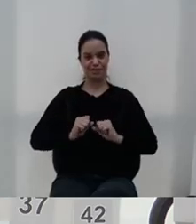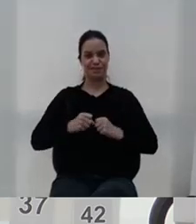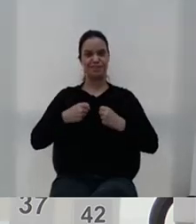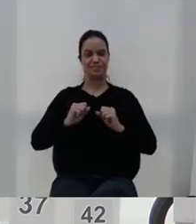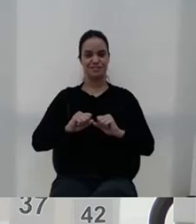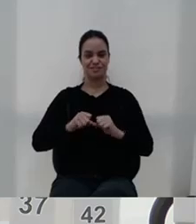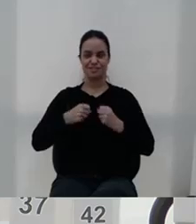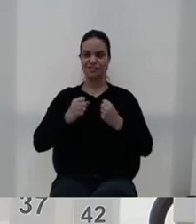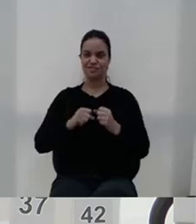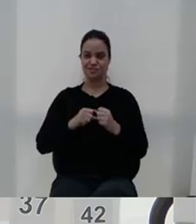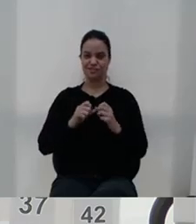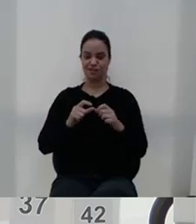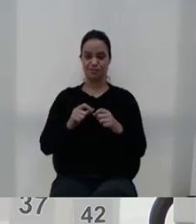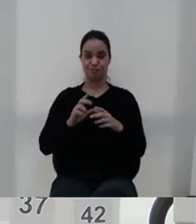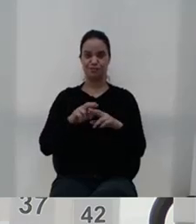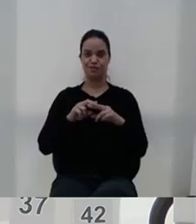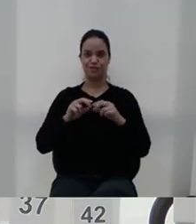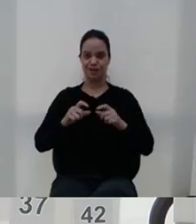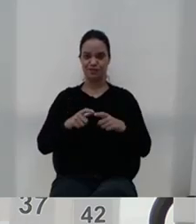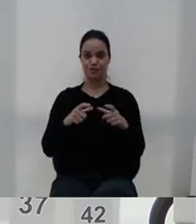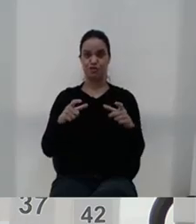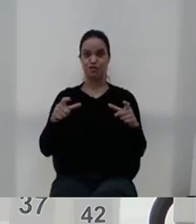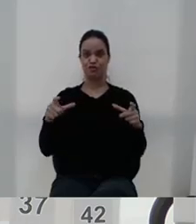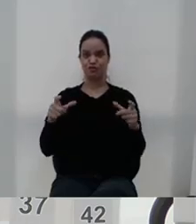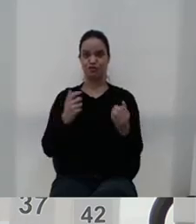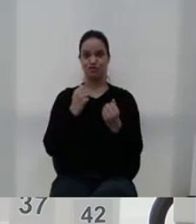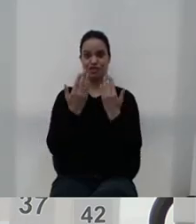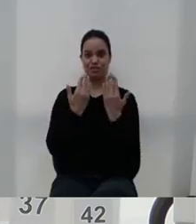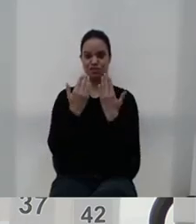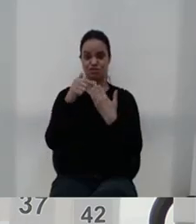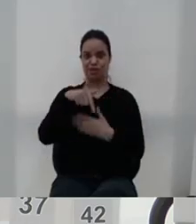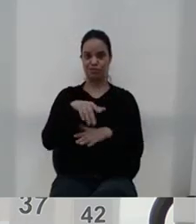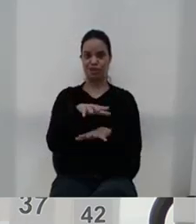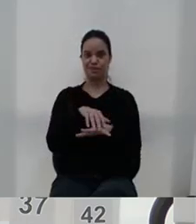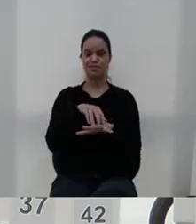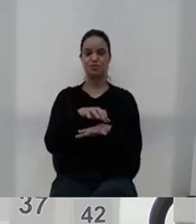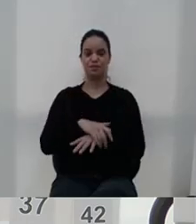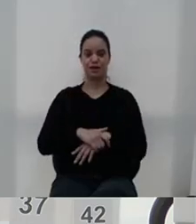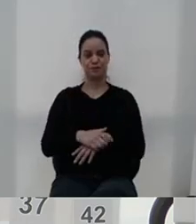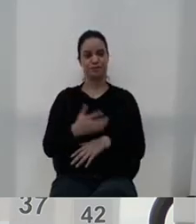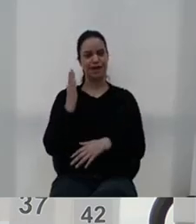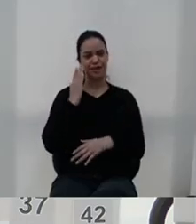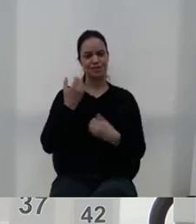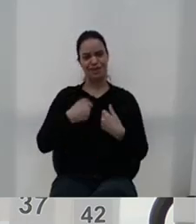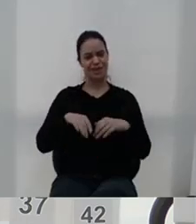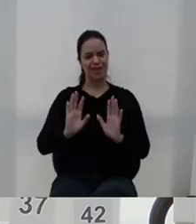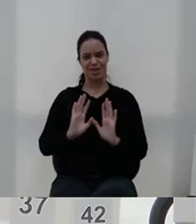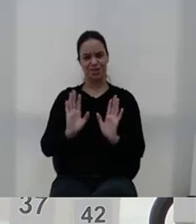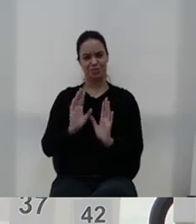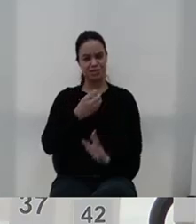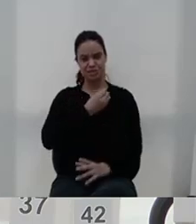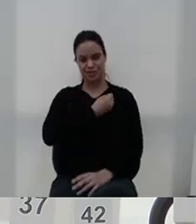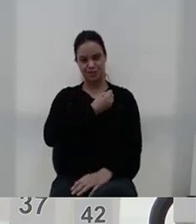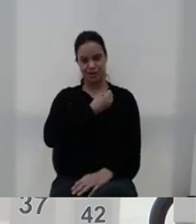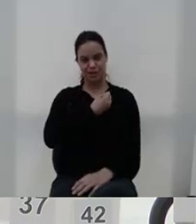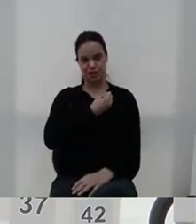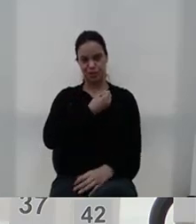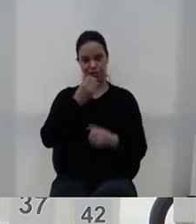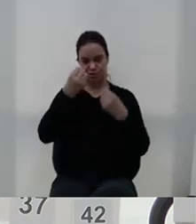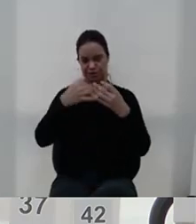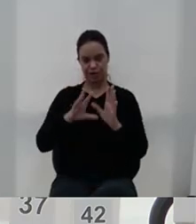o enorme volume de atendimento aqui da unidade. Eu sei que nem precisaria falar de números para muitos de